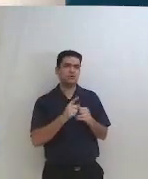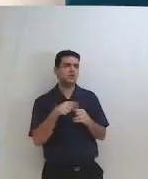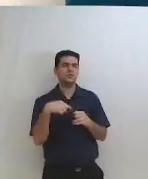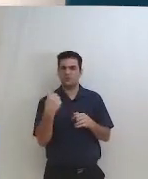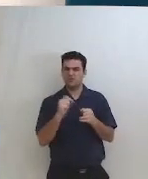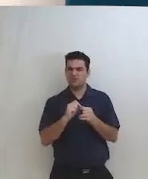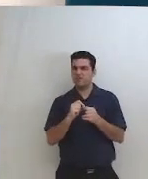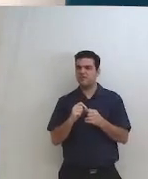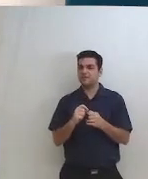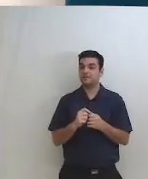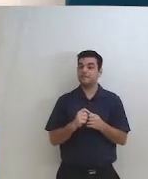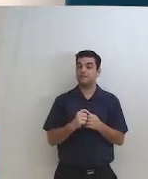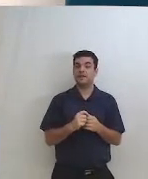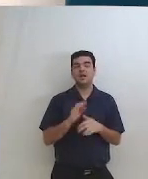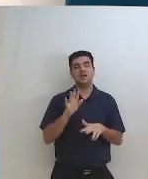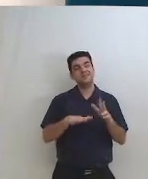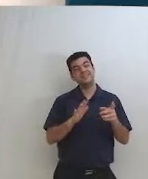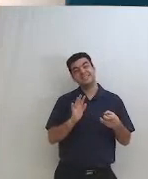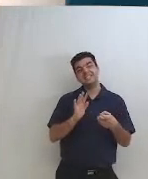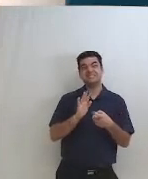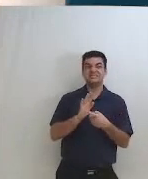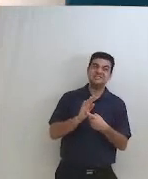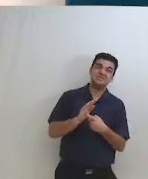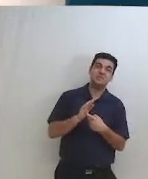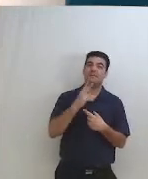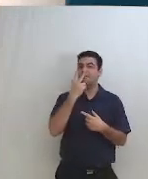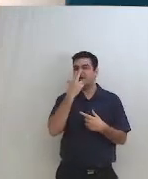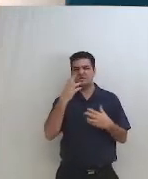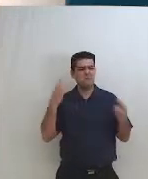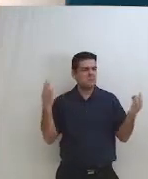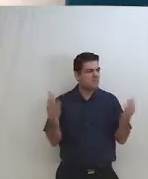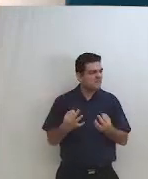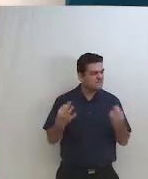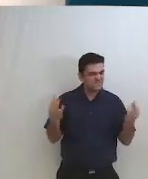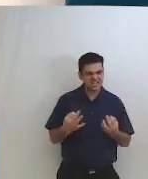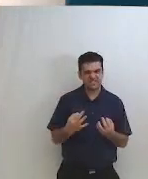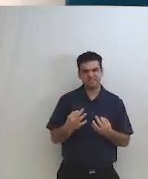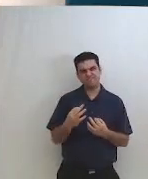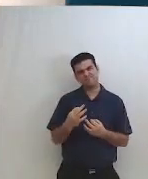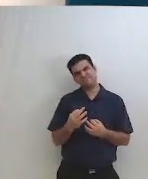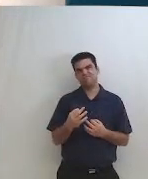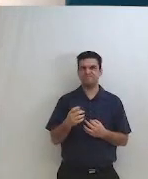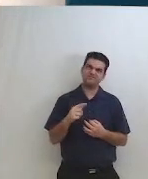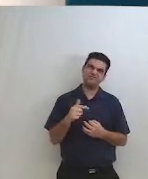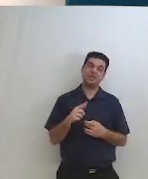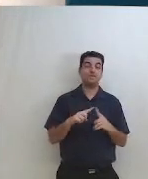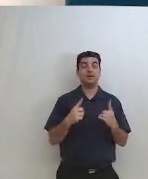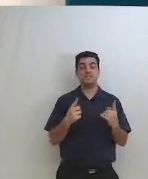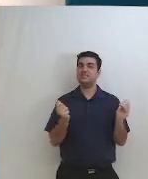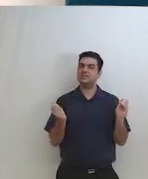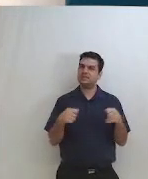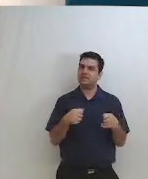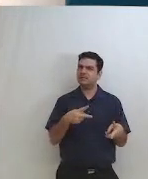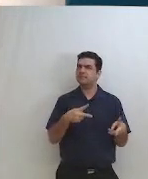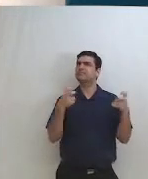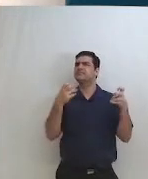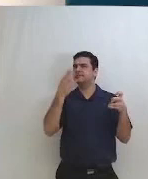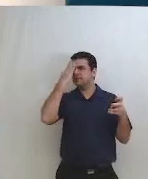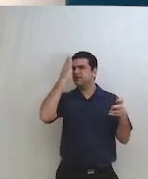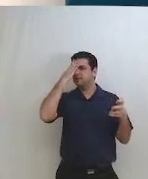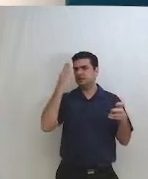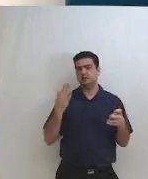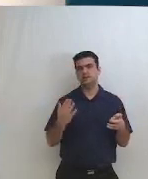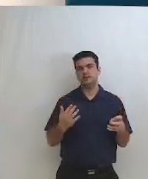não seja uma peça perfeita, né, ela é válida ao fim que se destina, possibilitar o réu